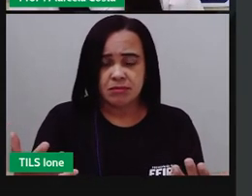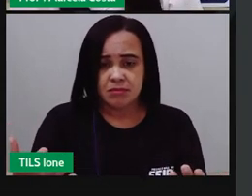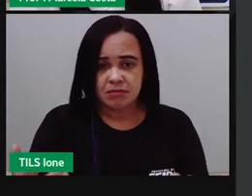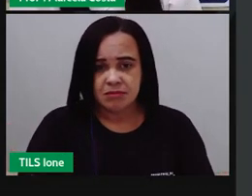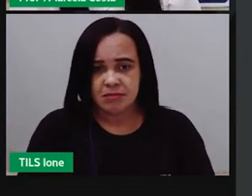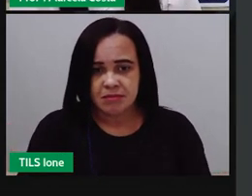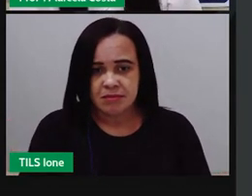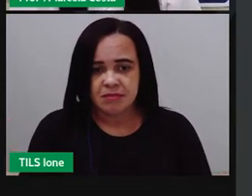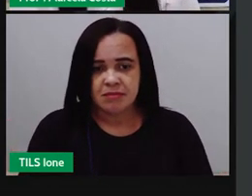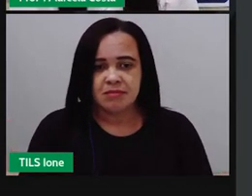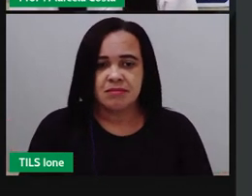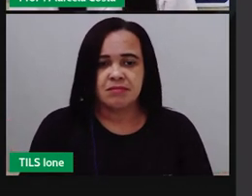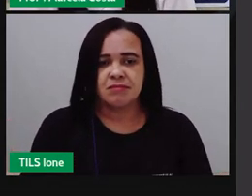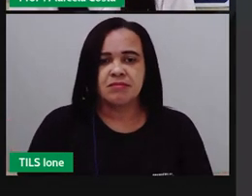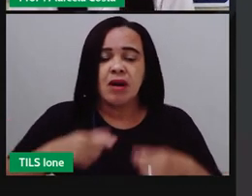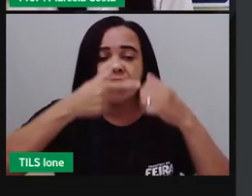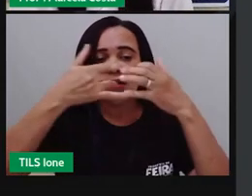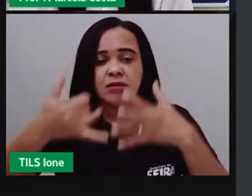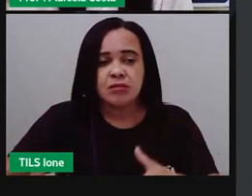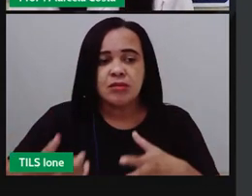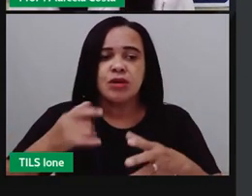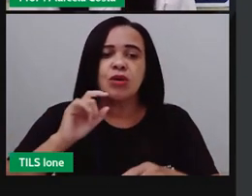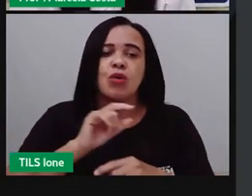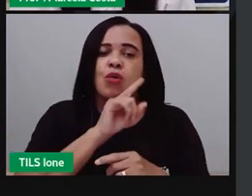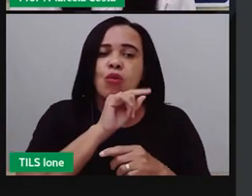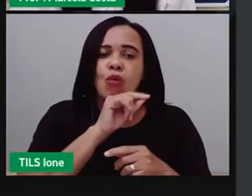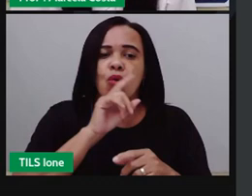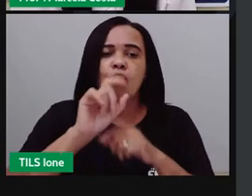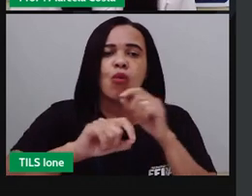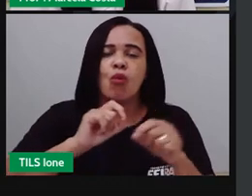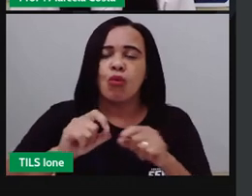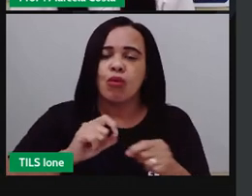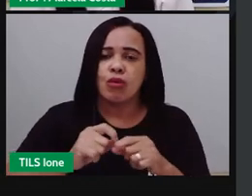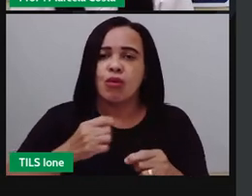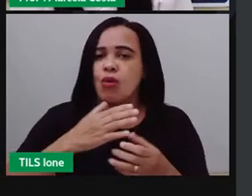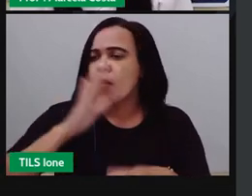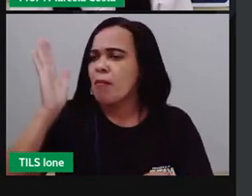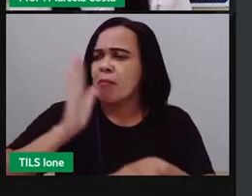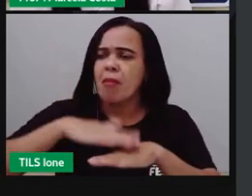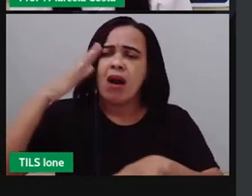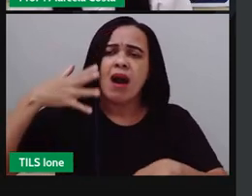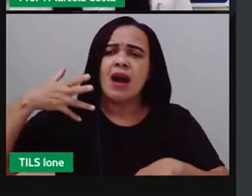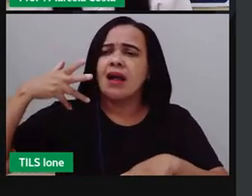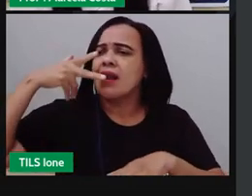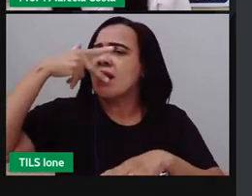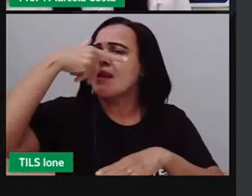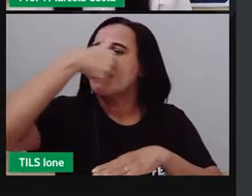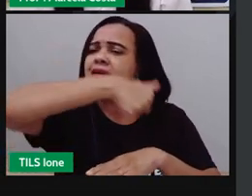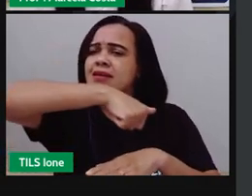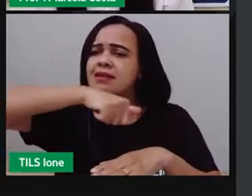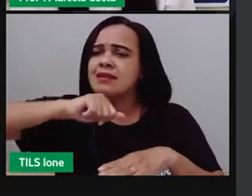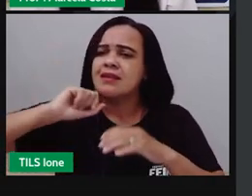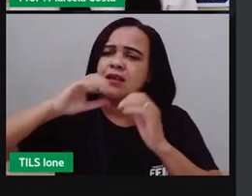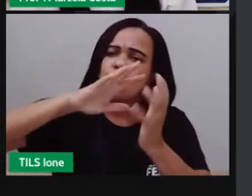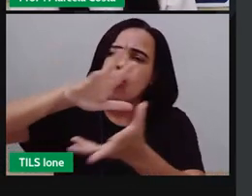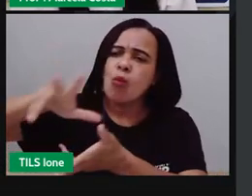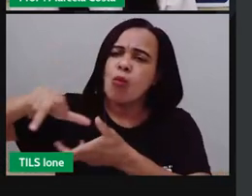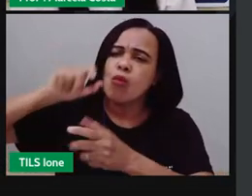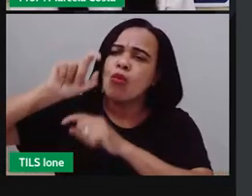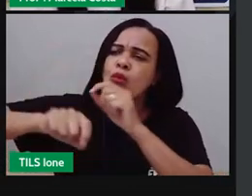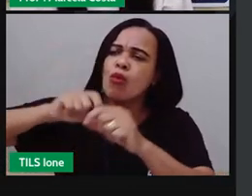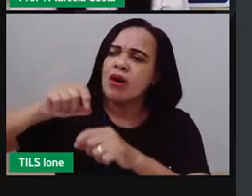E o sabiá explicou que a cor mais linda do mundo era a cor alaranjada. Cor de laranja